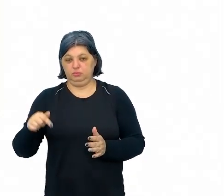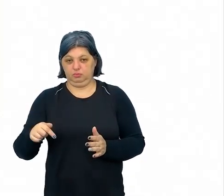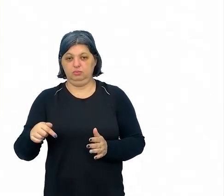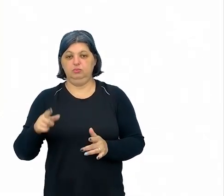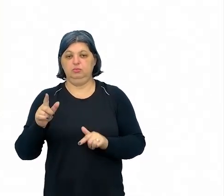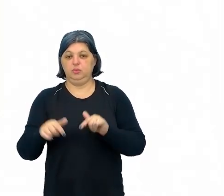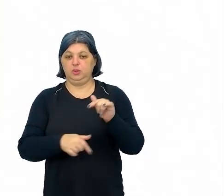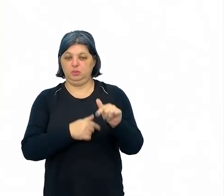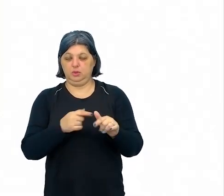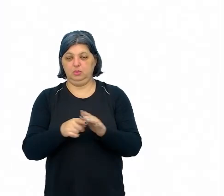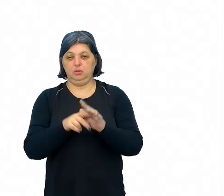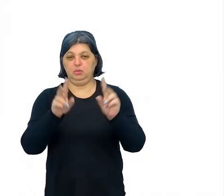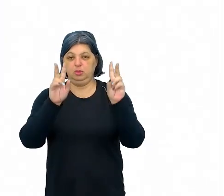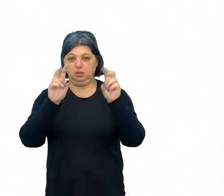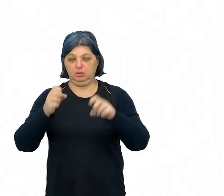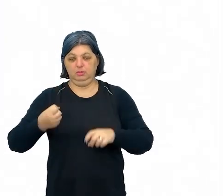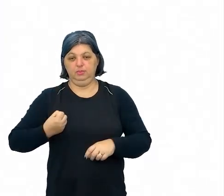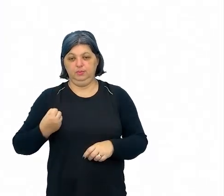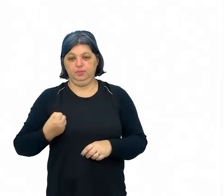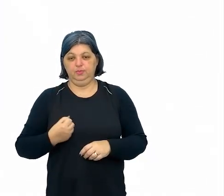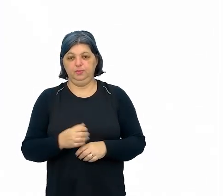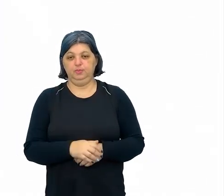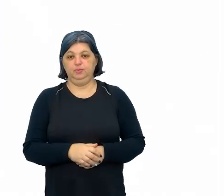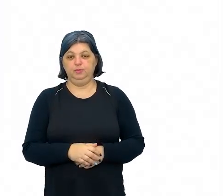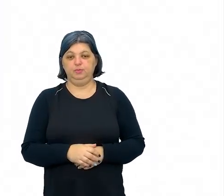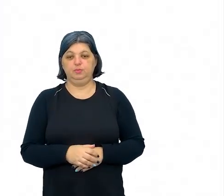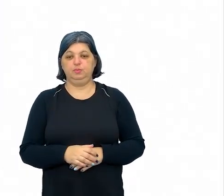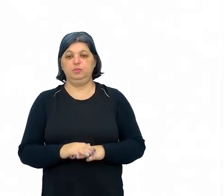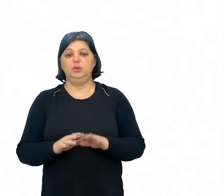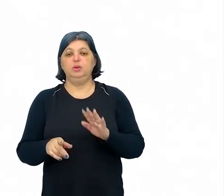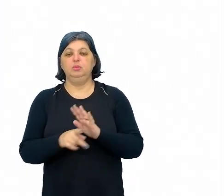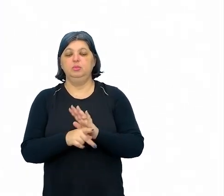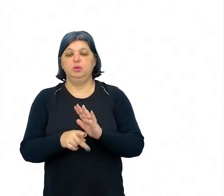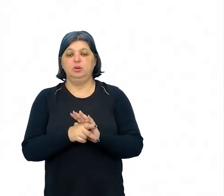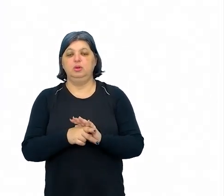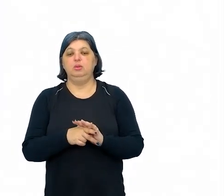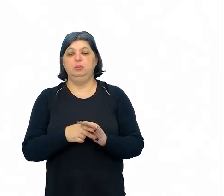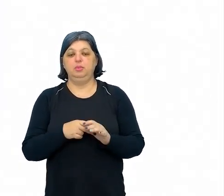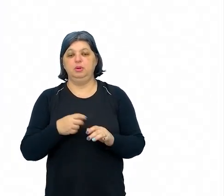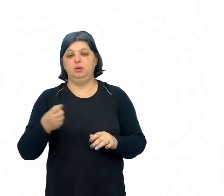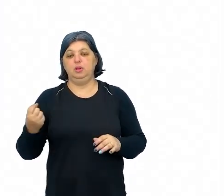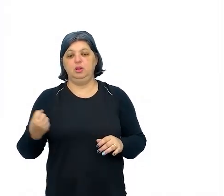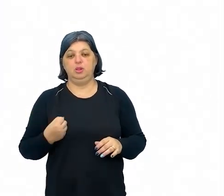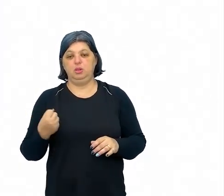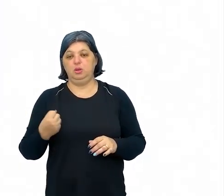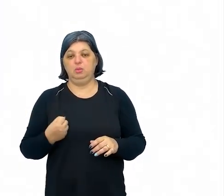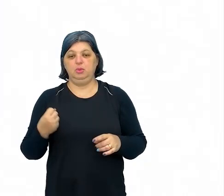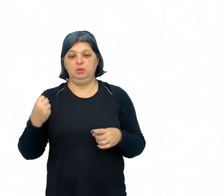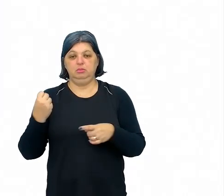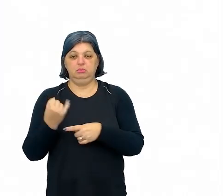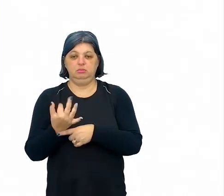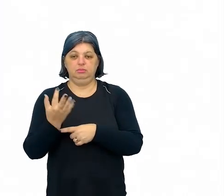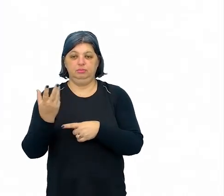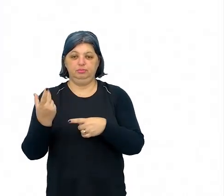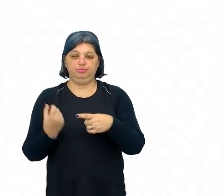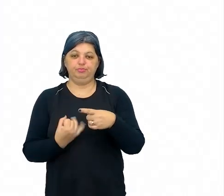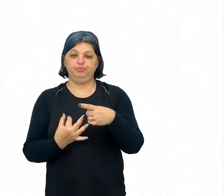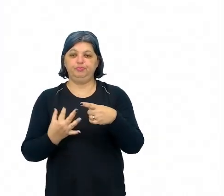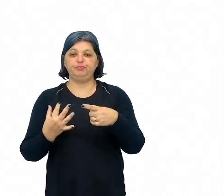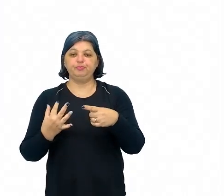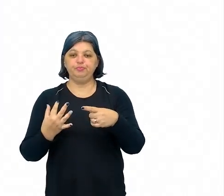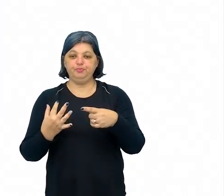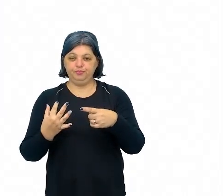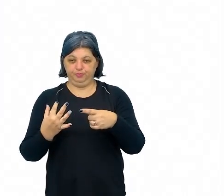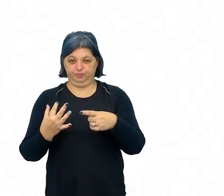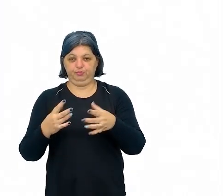trabalhando com unidade temática números, e a gente está trabalhando com os racionais, ó. Então, a gente está trabalhando com fração e